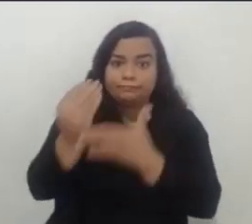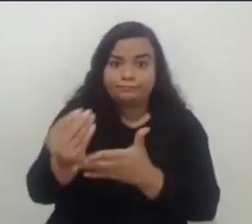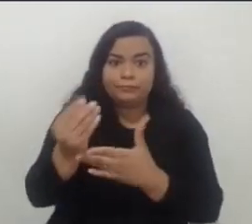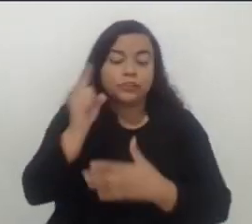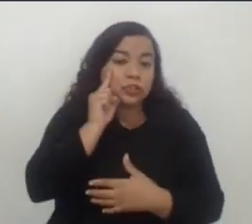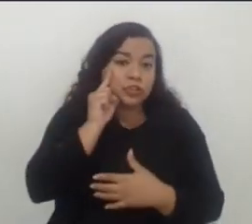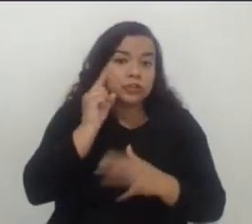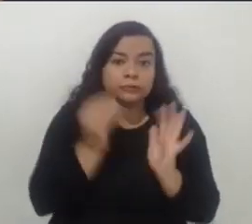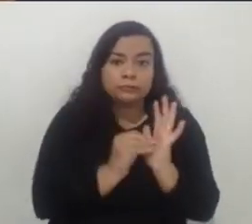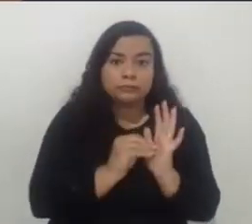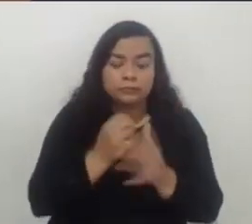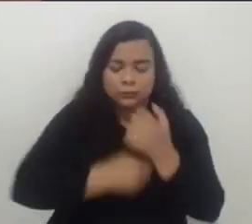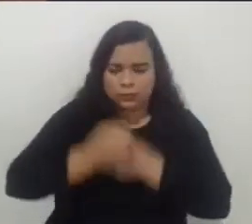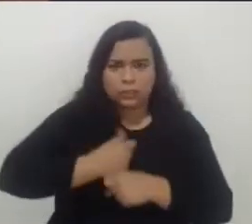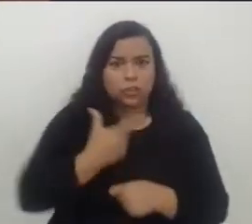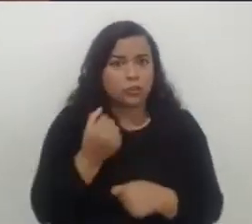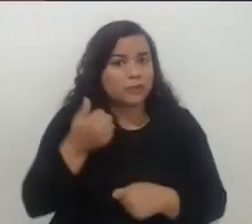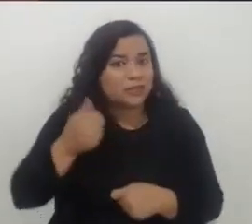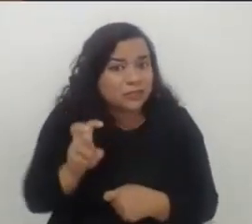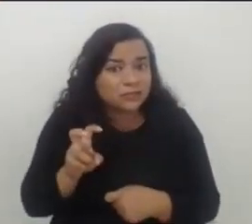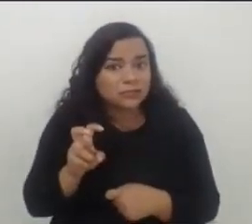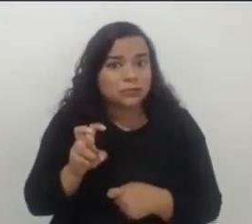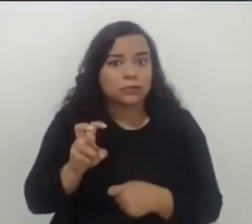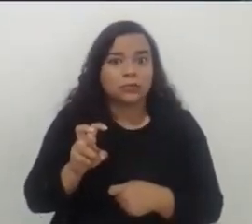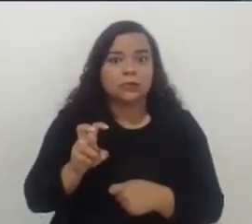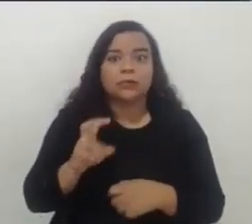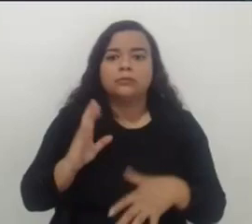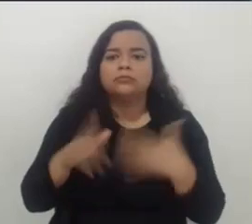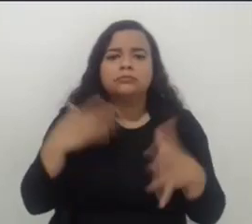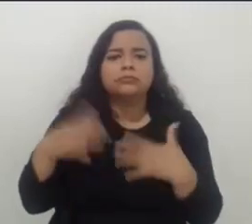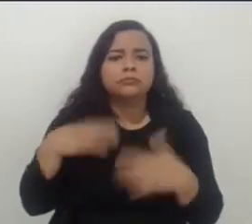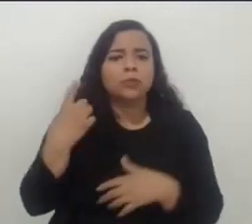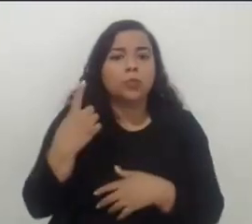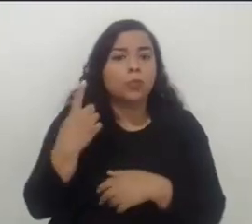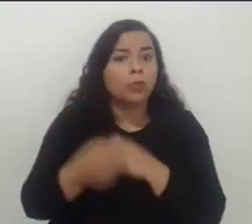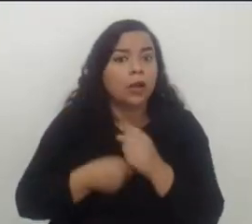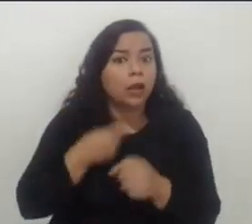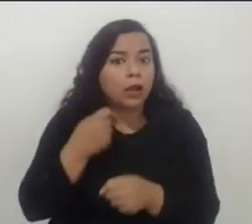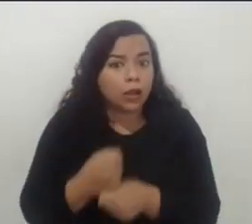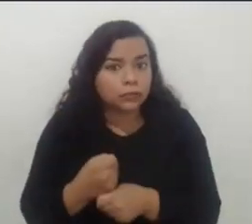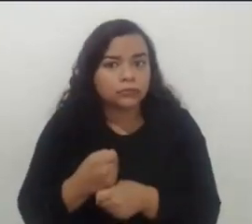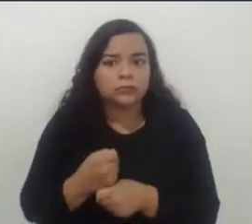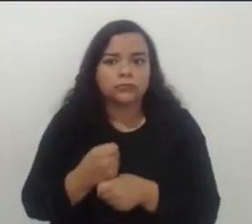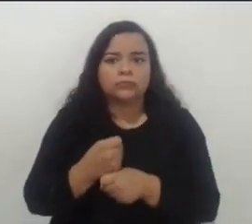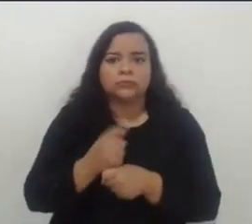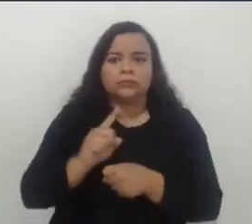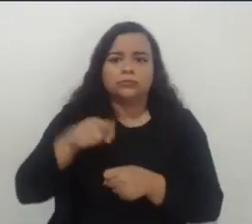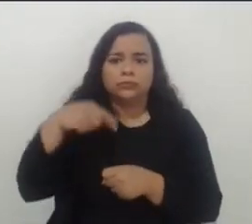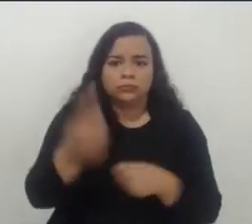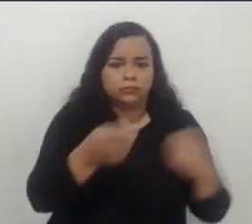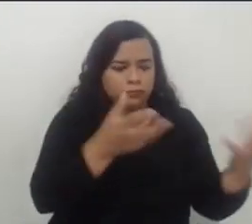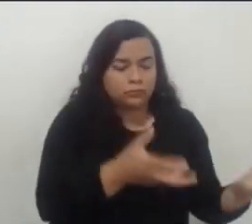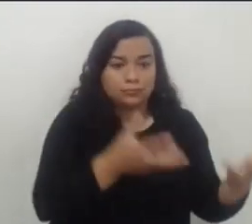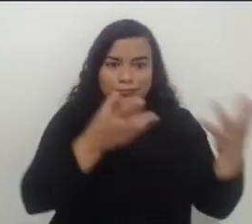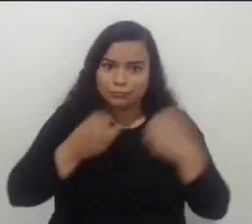em 2015, somente um ano após é que a parte adversa recebeu as tais